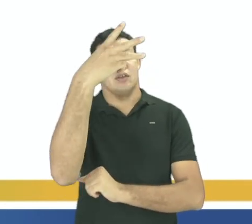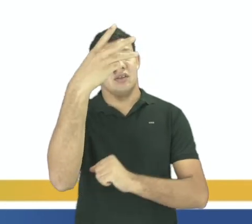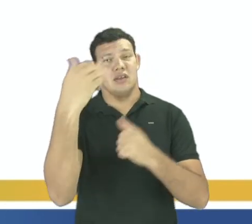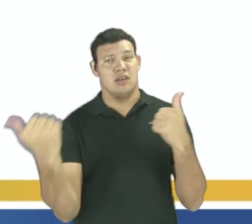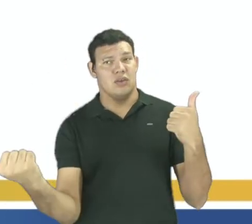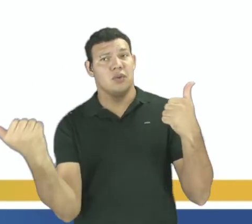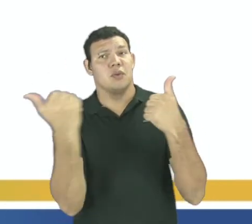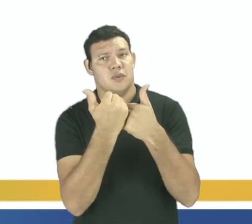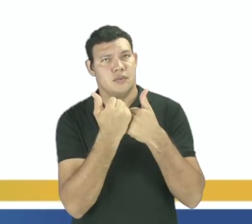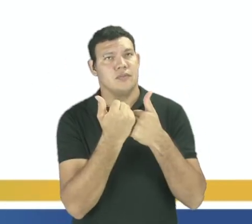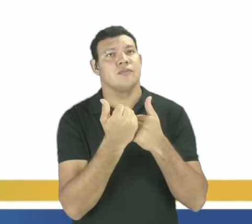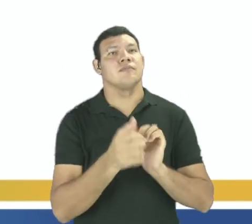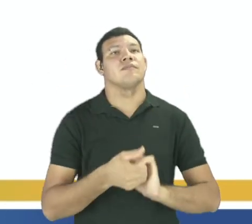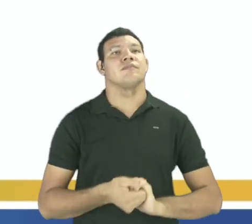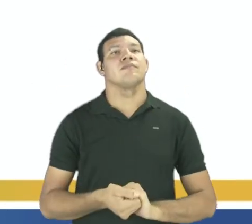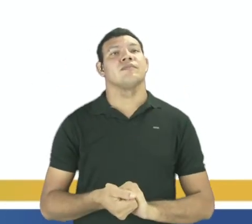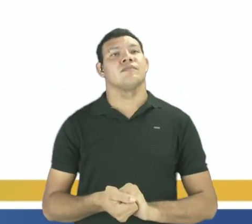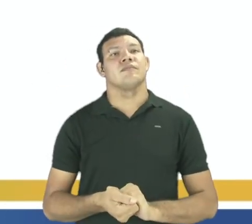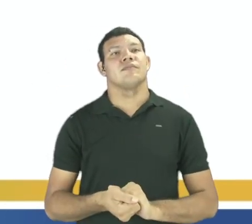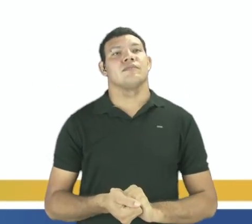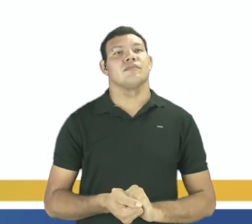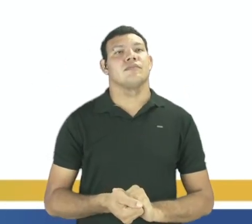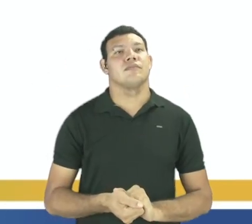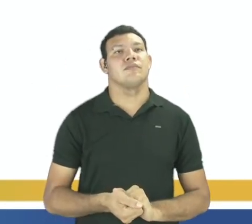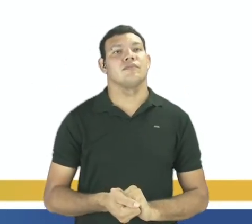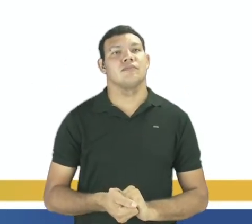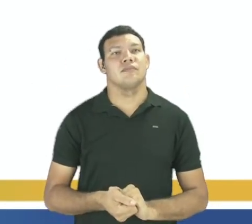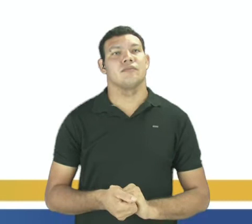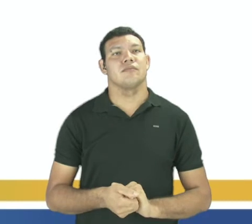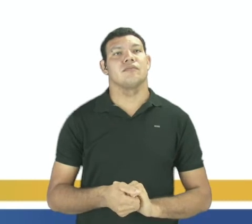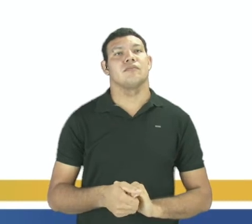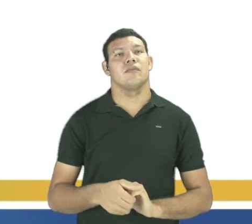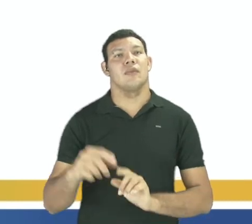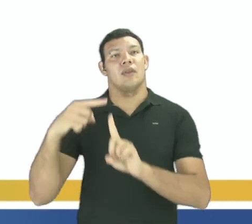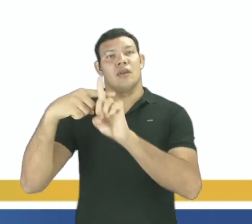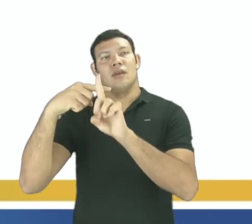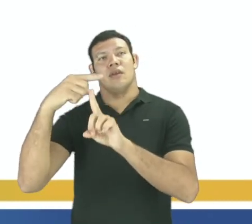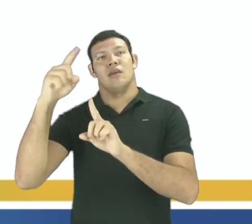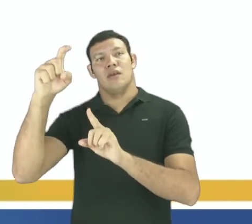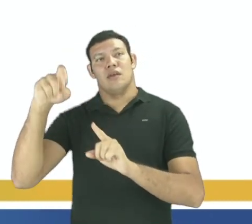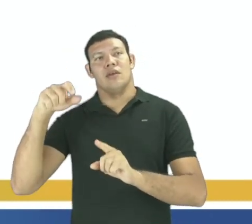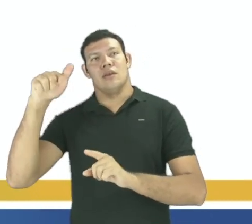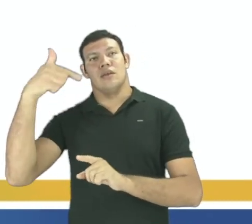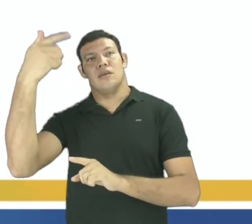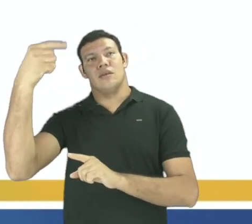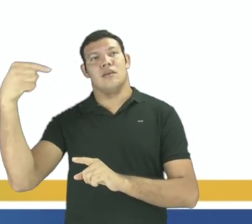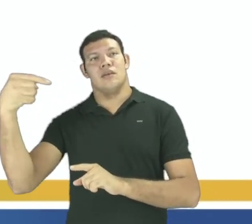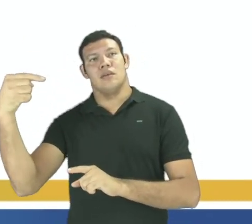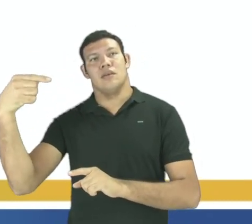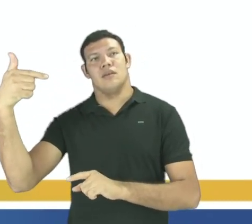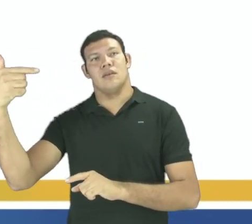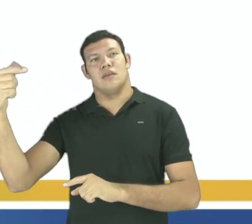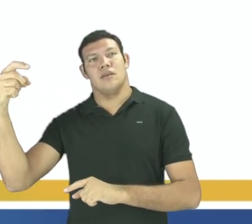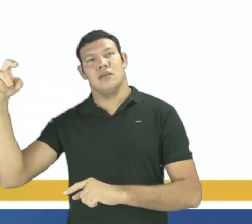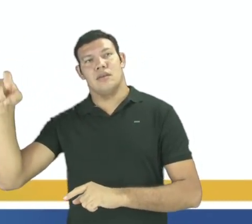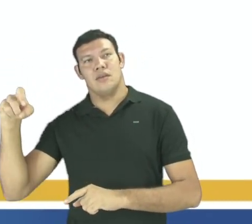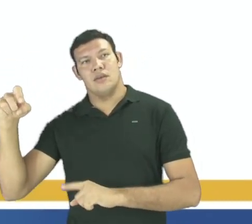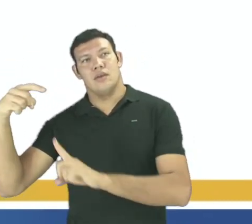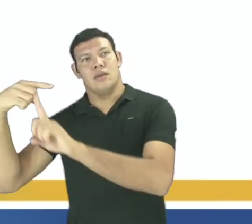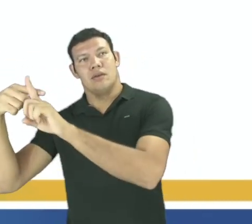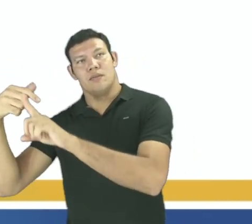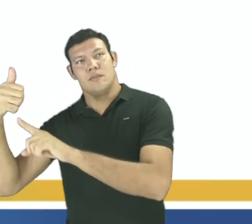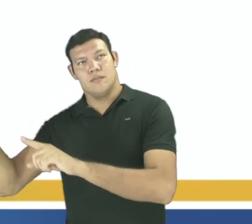isso. Então, ela vai ficar x ao quadrado mais x ao cubo mais x ao quadrado menos 2x mais 1,